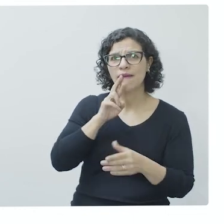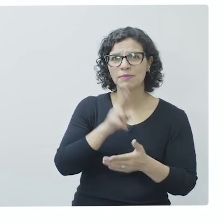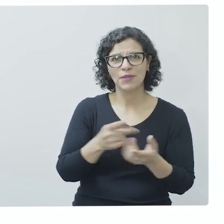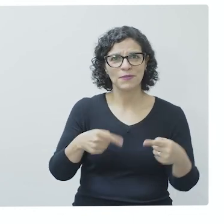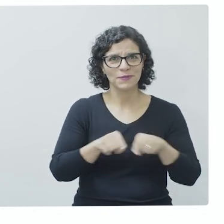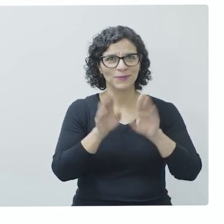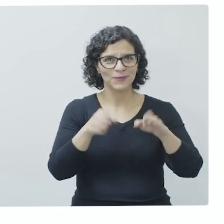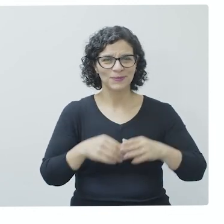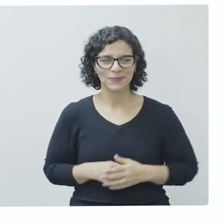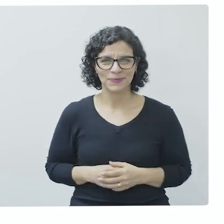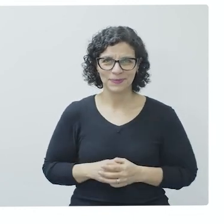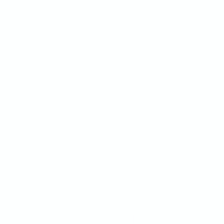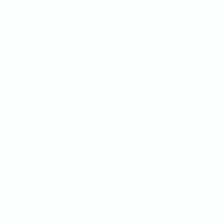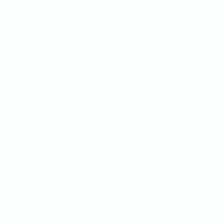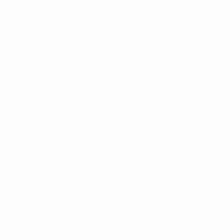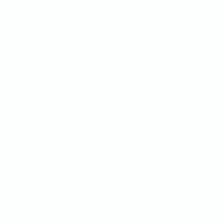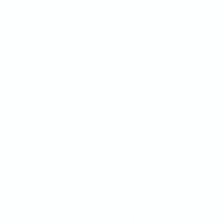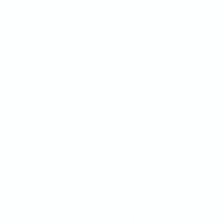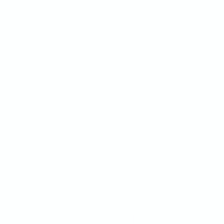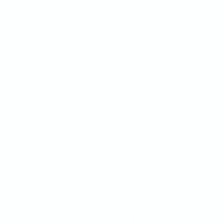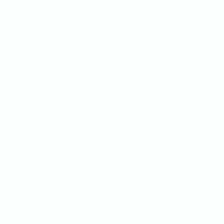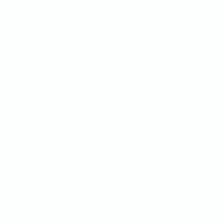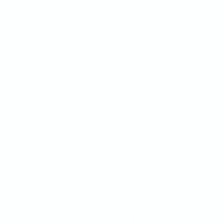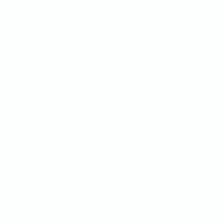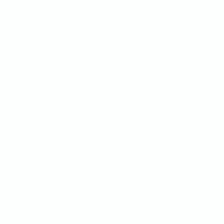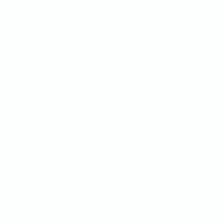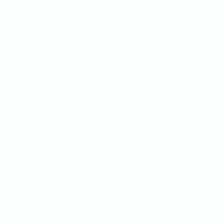tempinho para você e eu já volto.